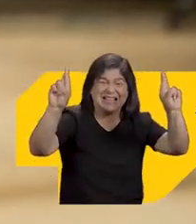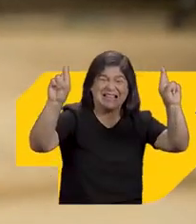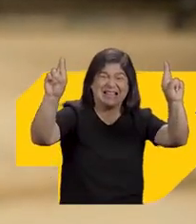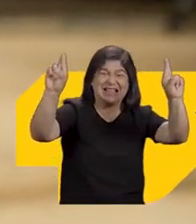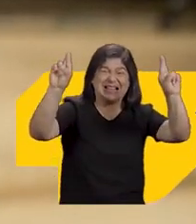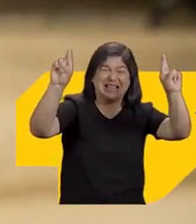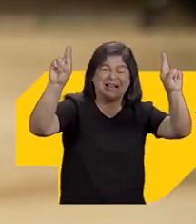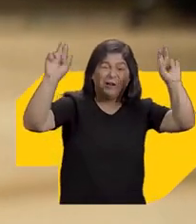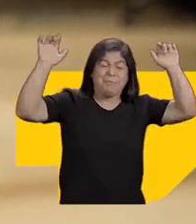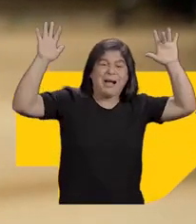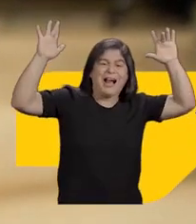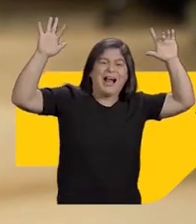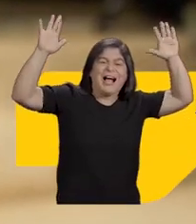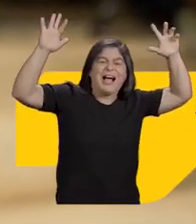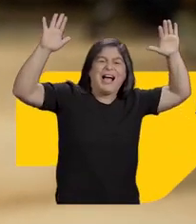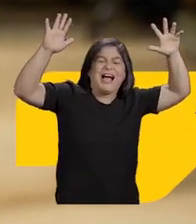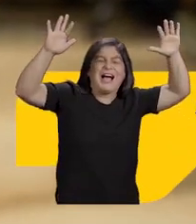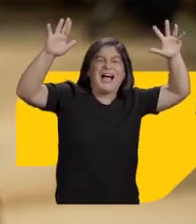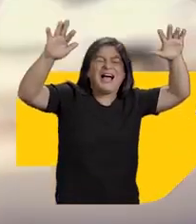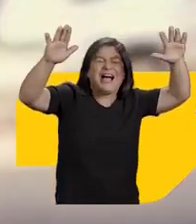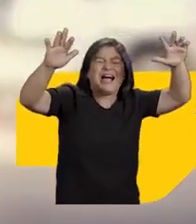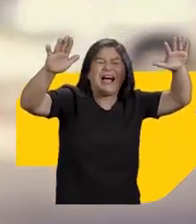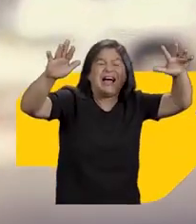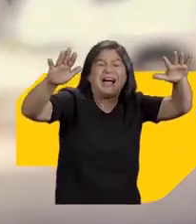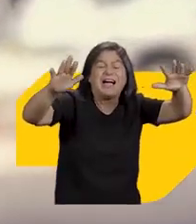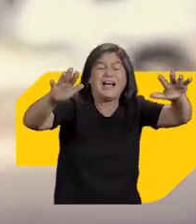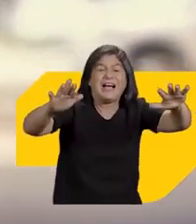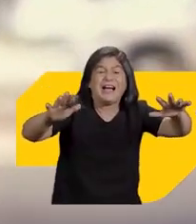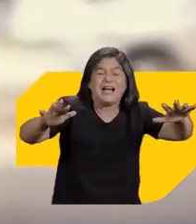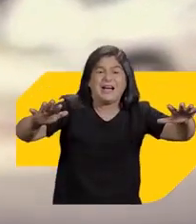deixa a esperança iluminar.